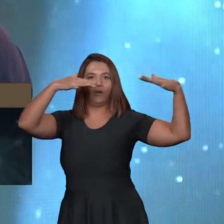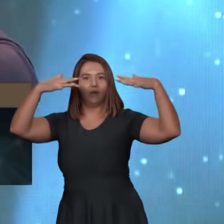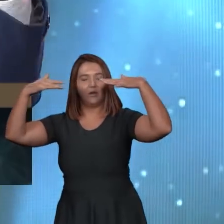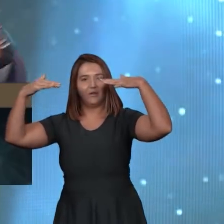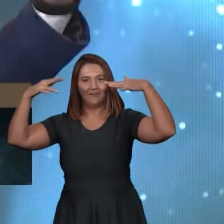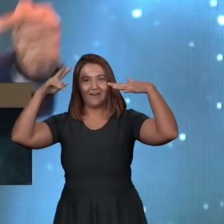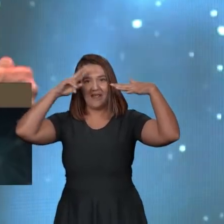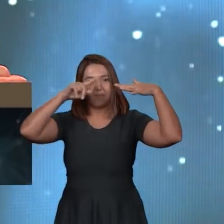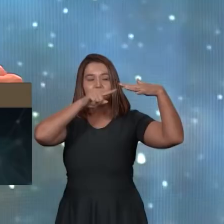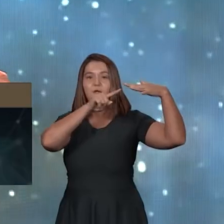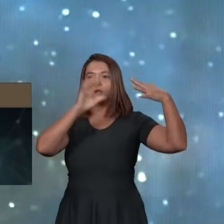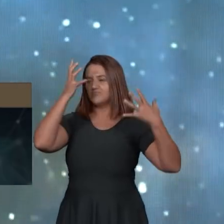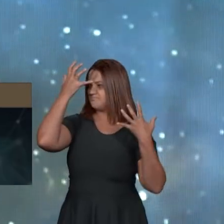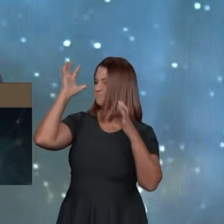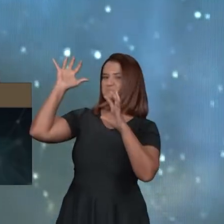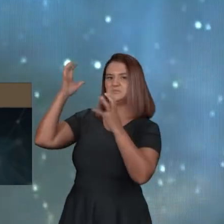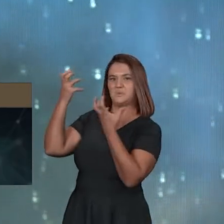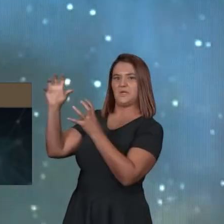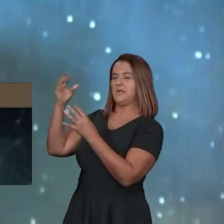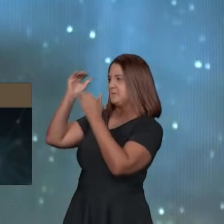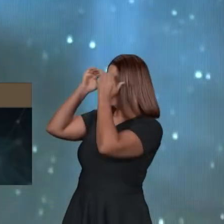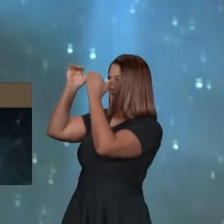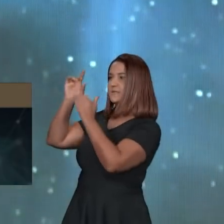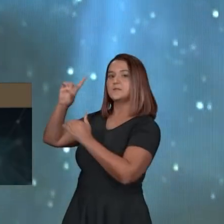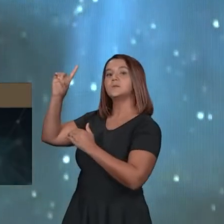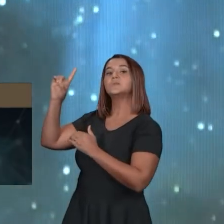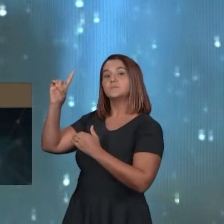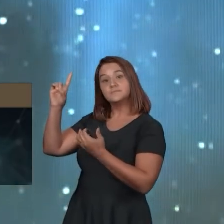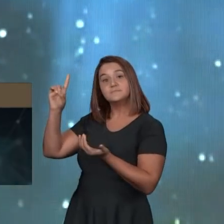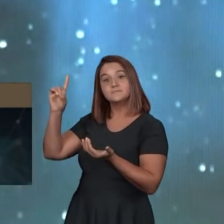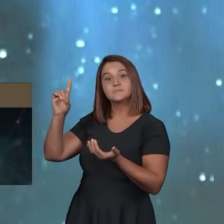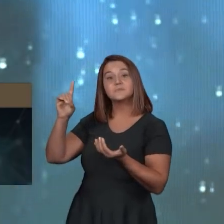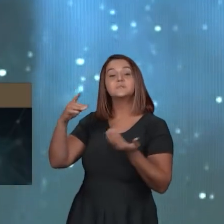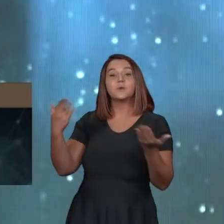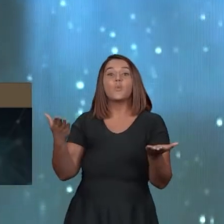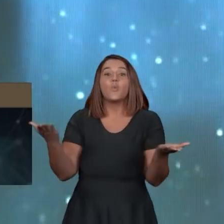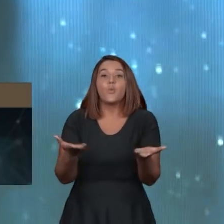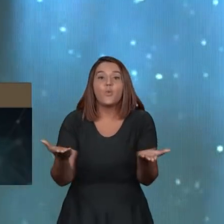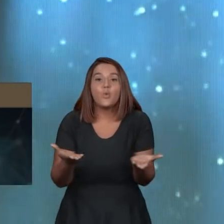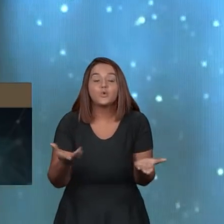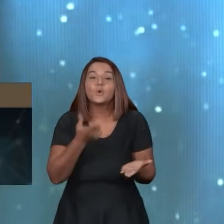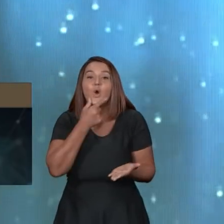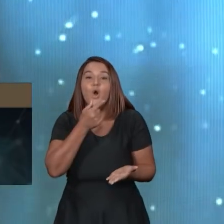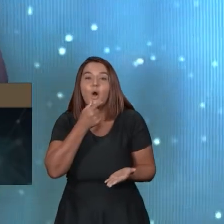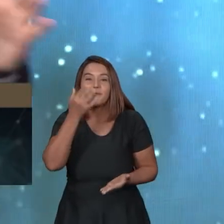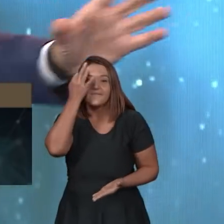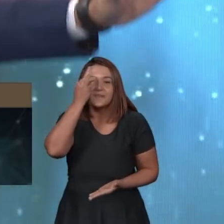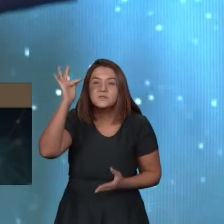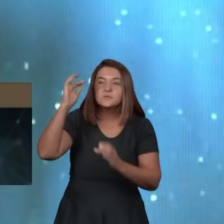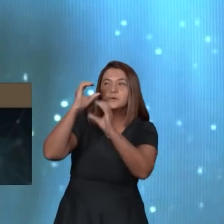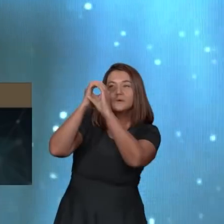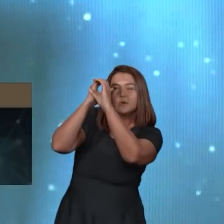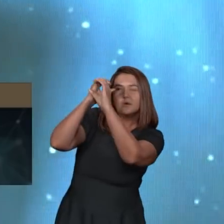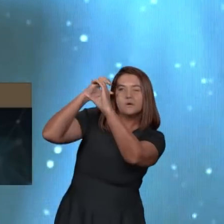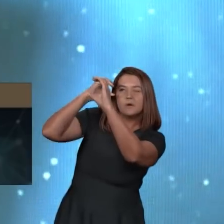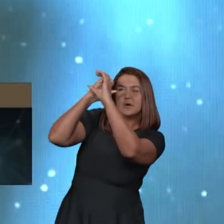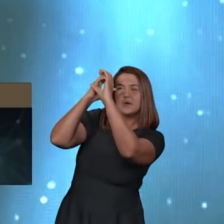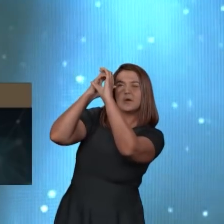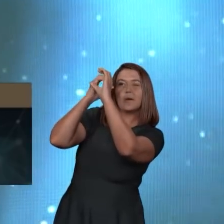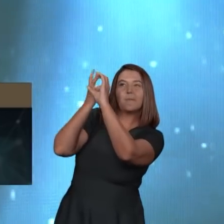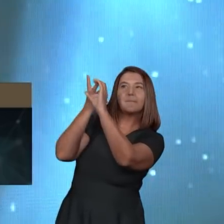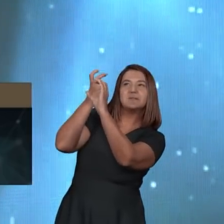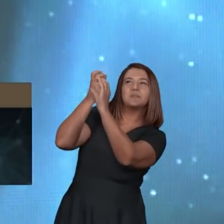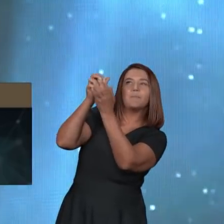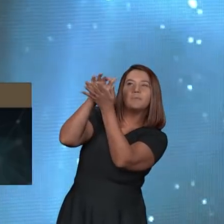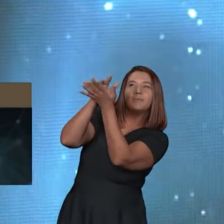talvez não deveria ser assim no início. E quando hoje um físico, um astrônomo, coloca o seu olho num telescópio e percebe que nós